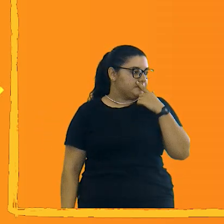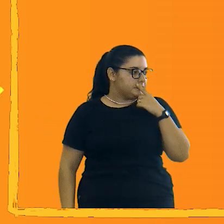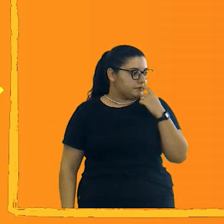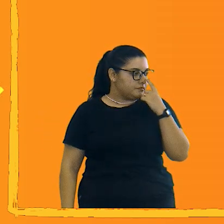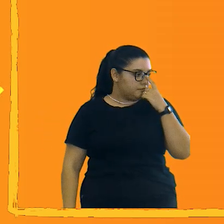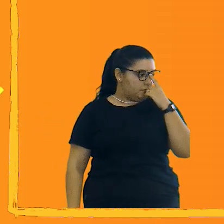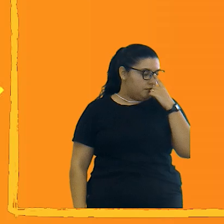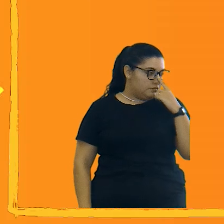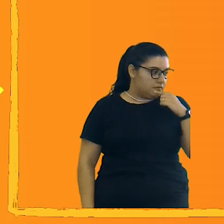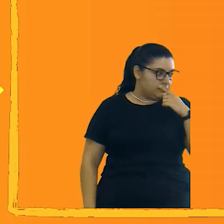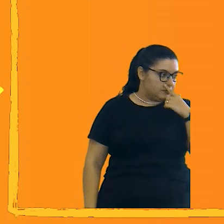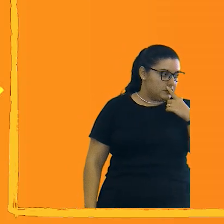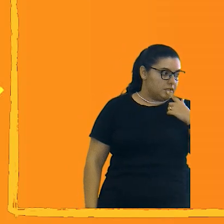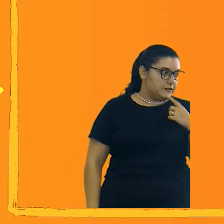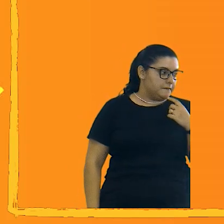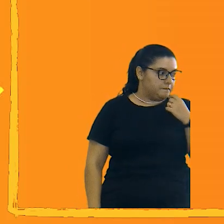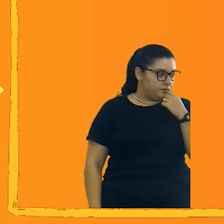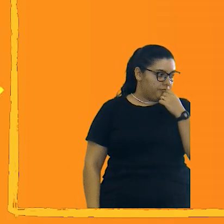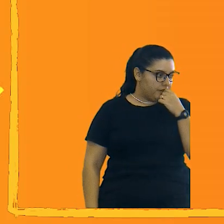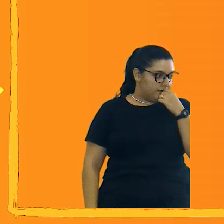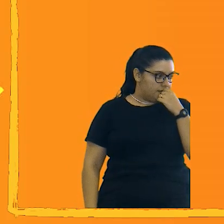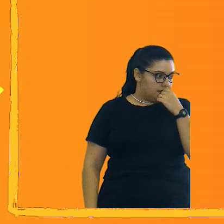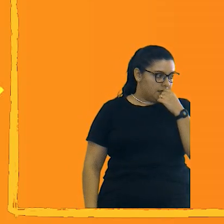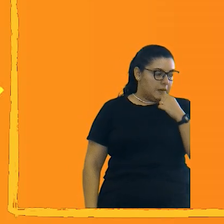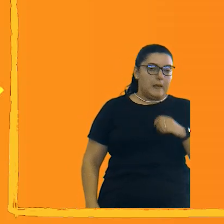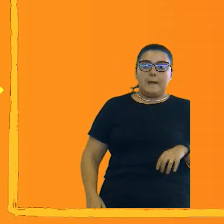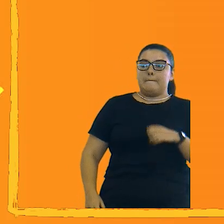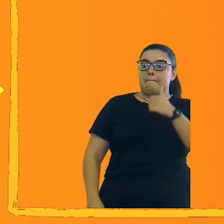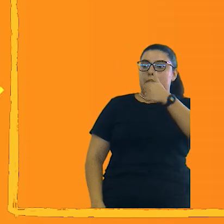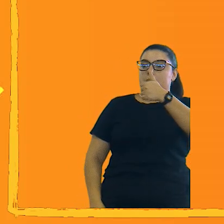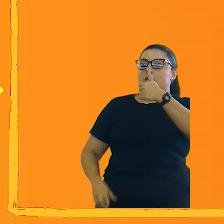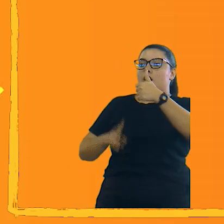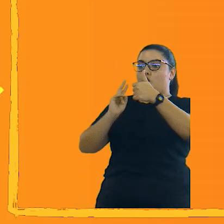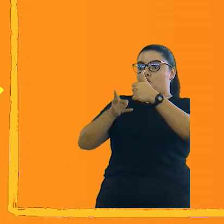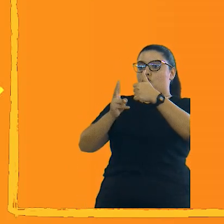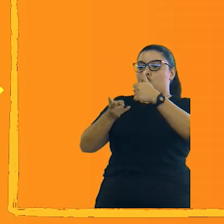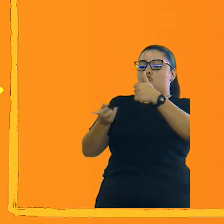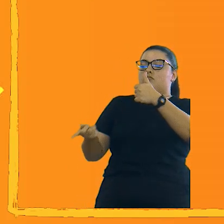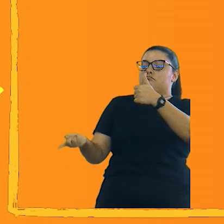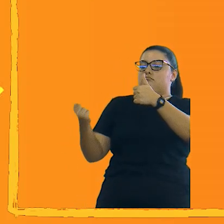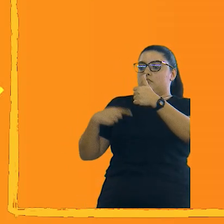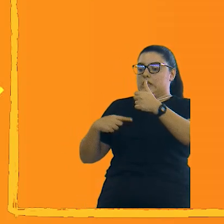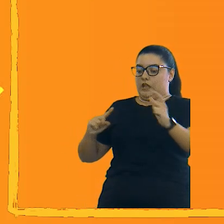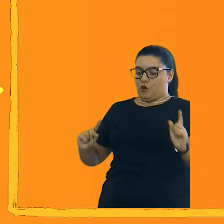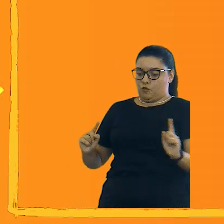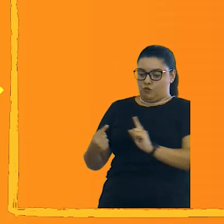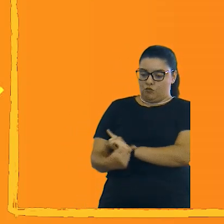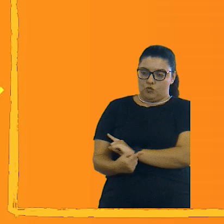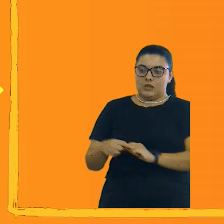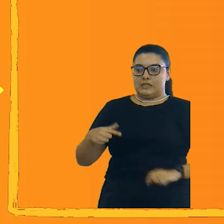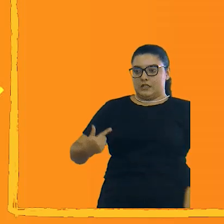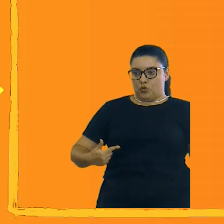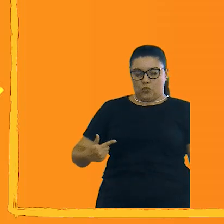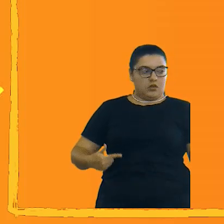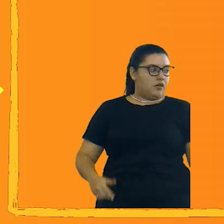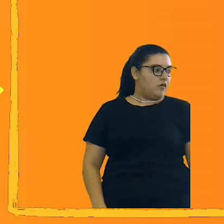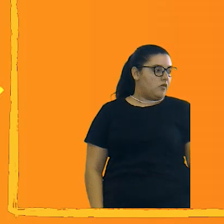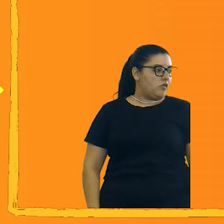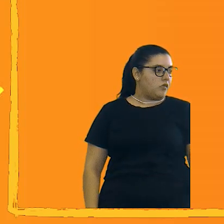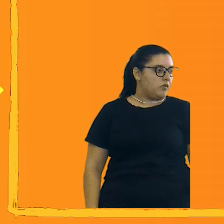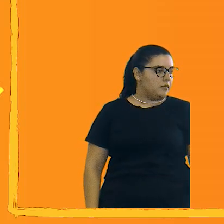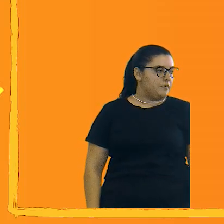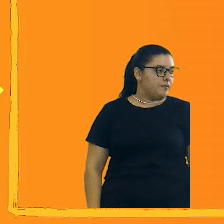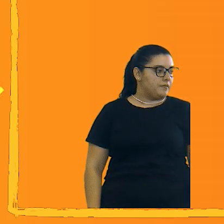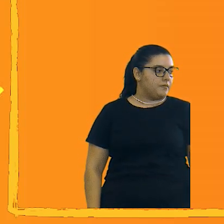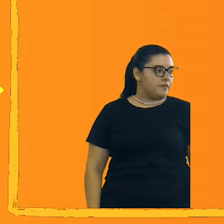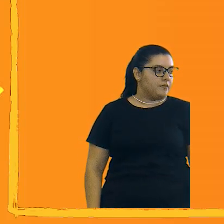eu faço conserva a primeira e Multiplica pelo inverso da segunda aí vai ficar assim